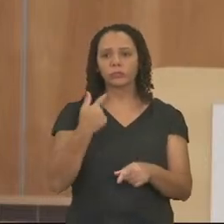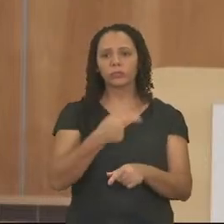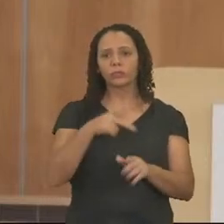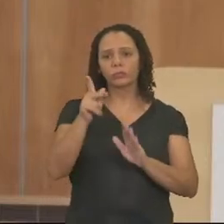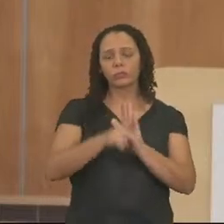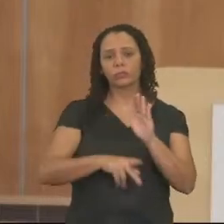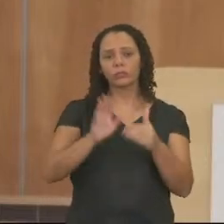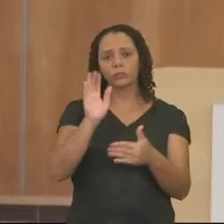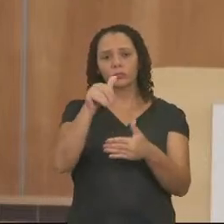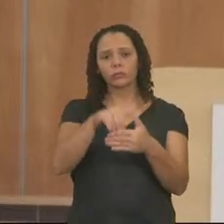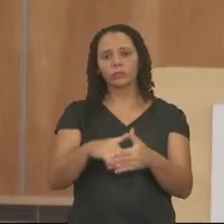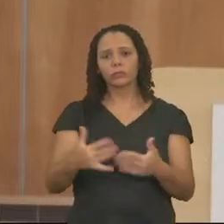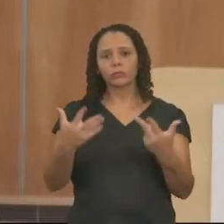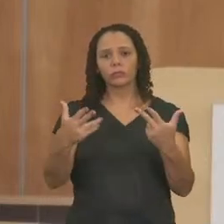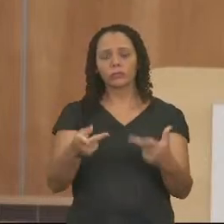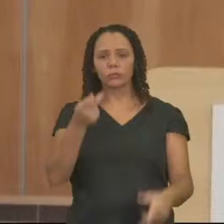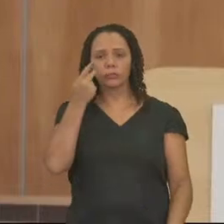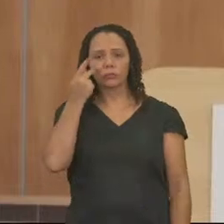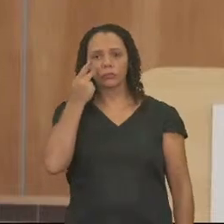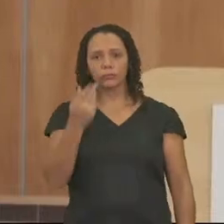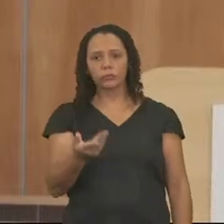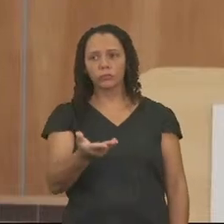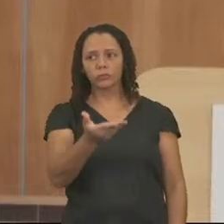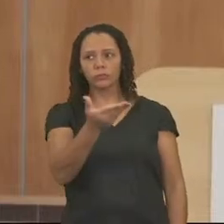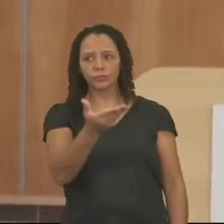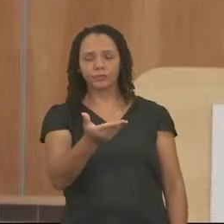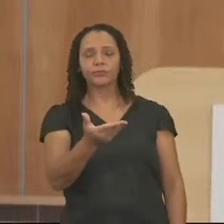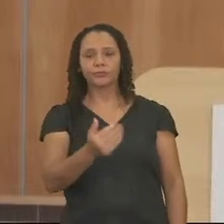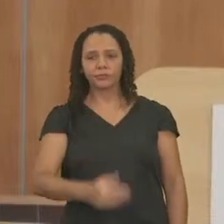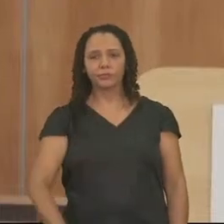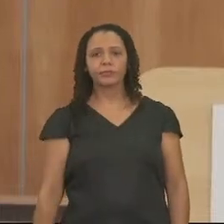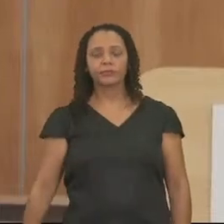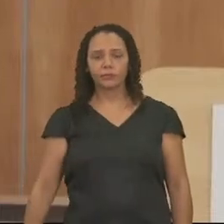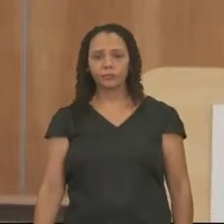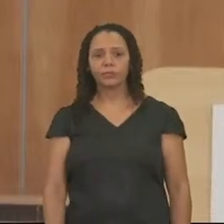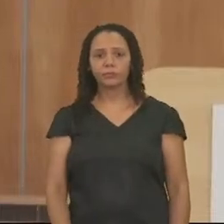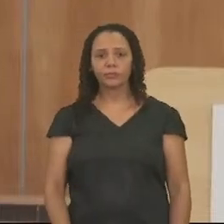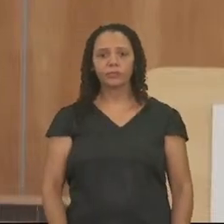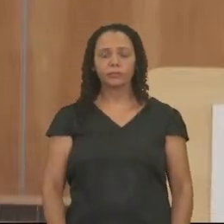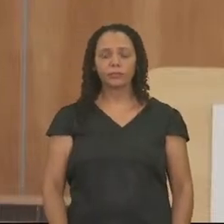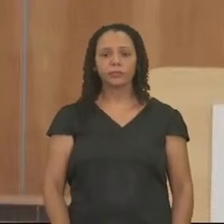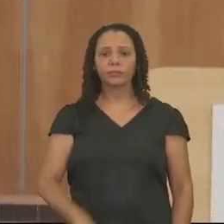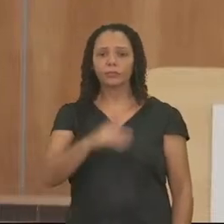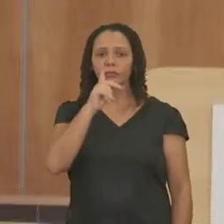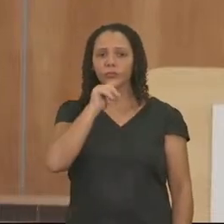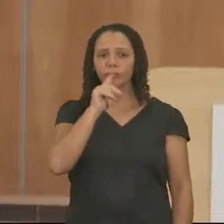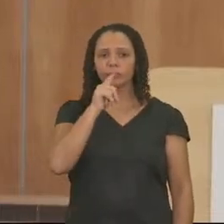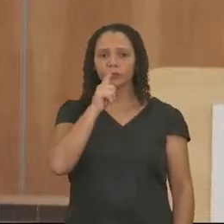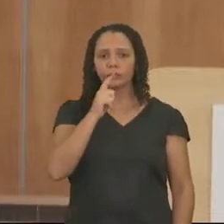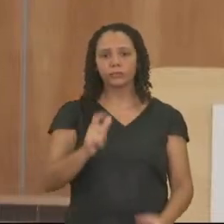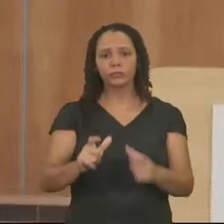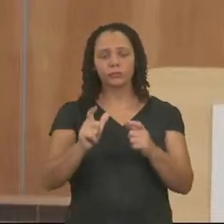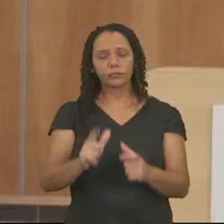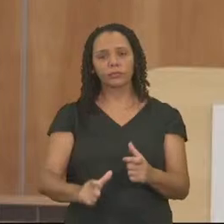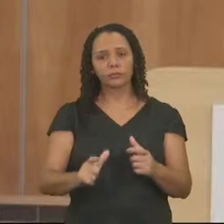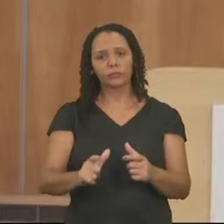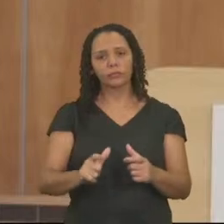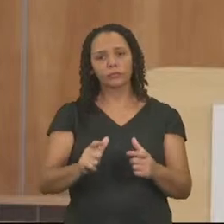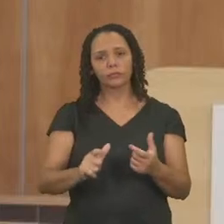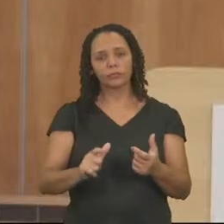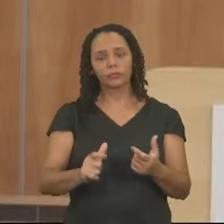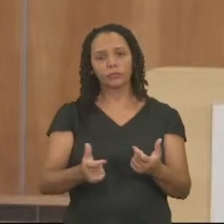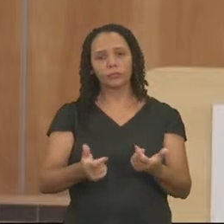do meu companheiro Paulinho dos Condutores, que trata sobre o fornecimento de água em campos públicos, em quadras